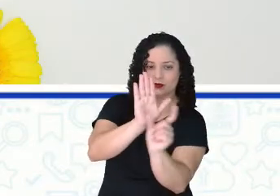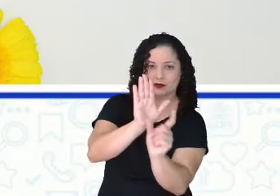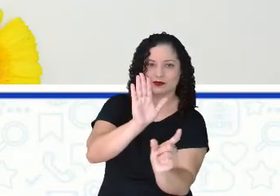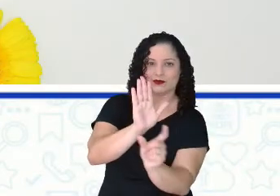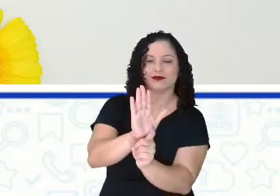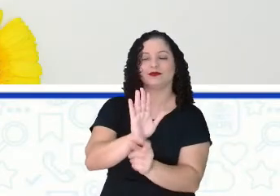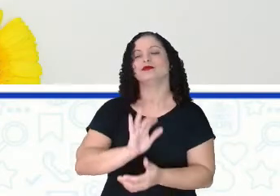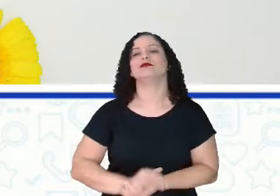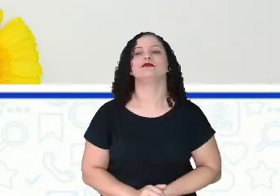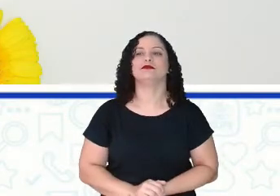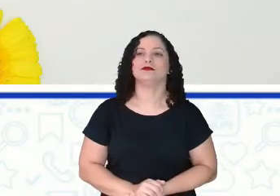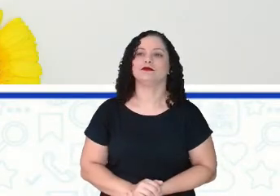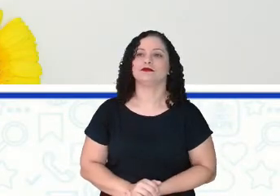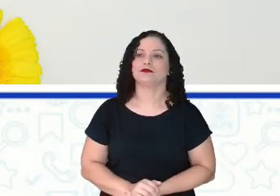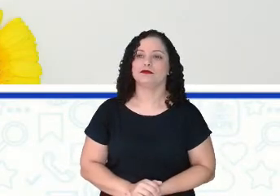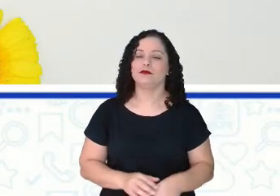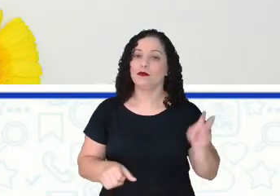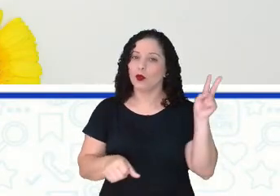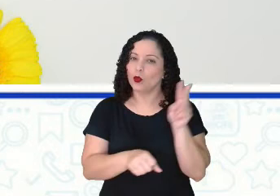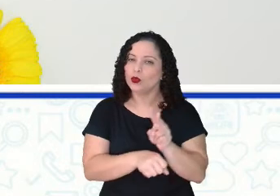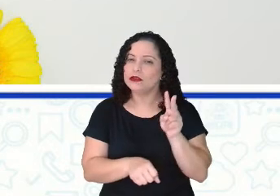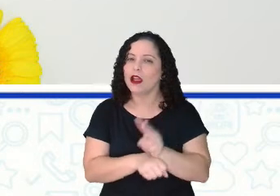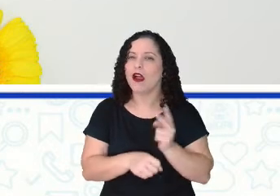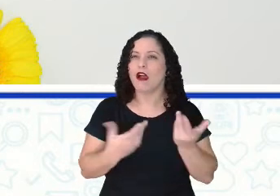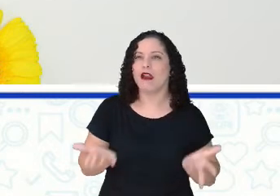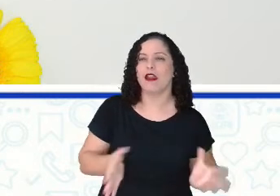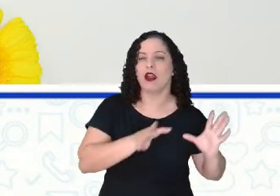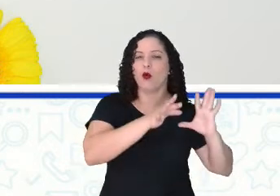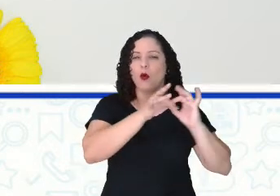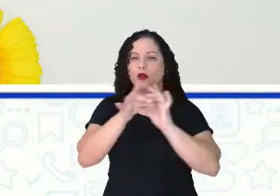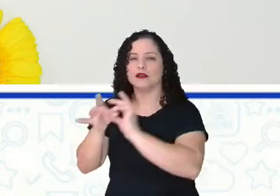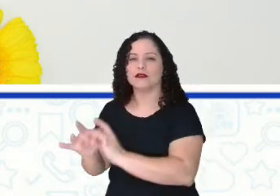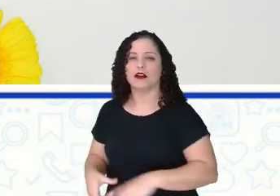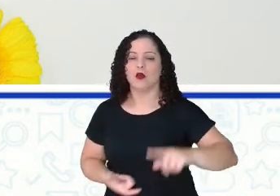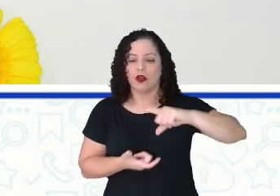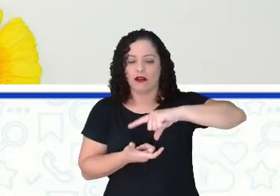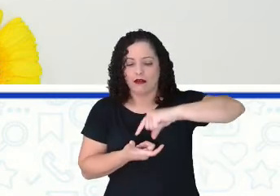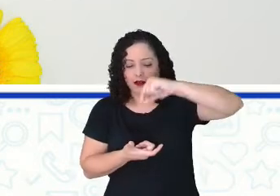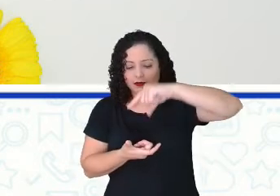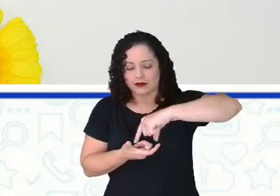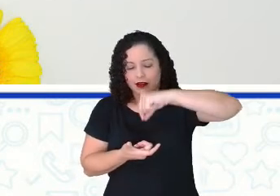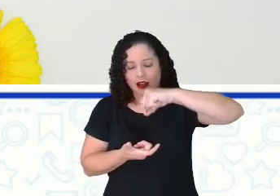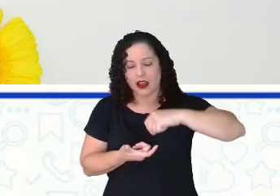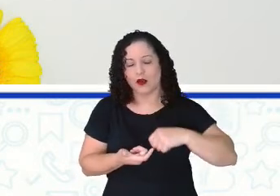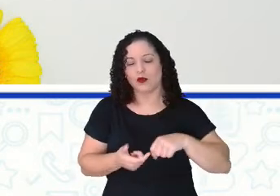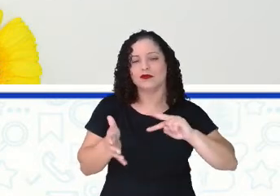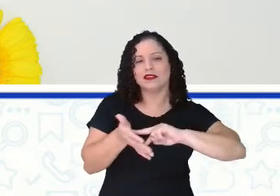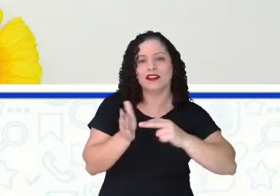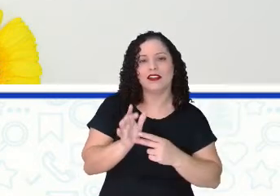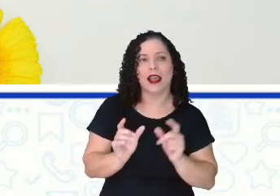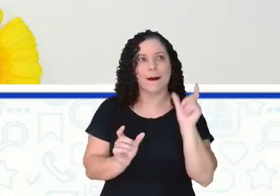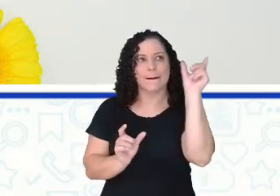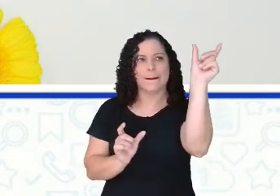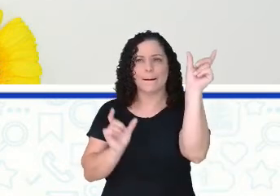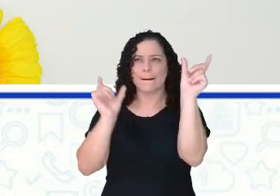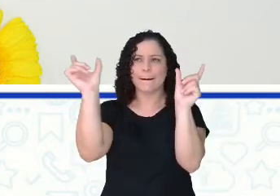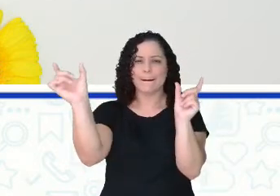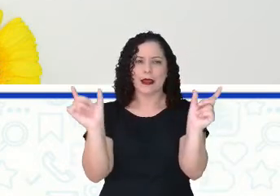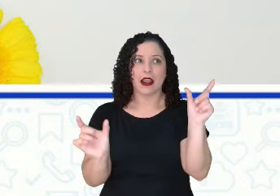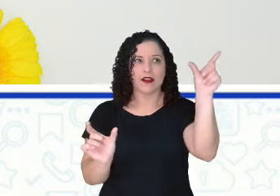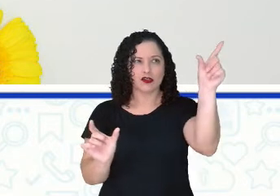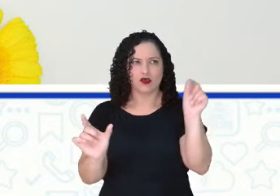da coesão lexical é escolher as palavras para organizar as ideias, evitando